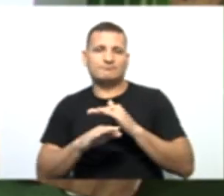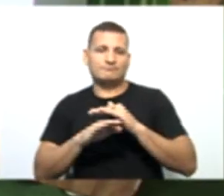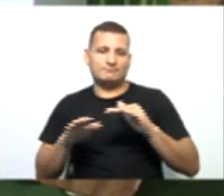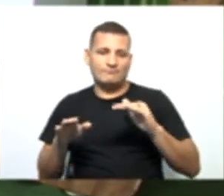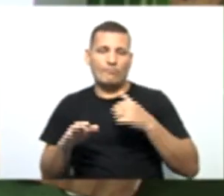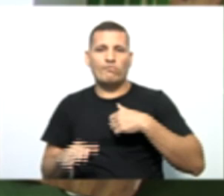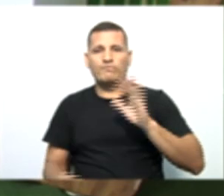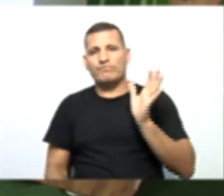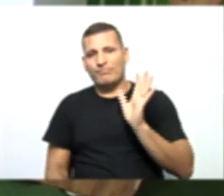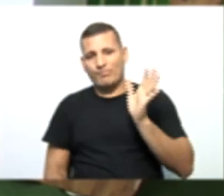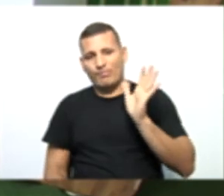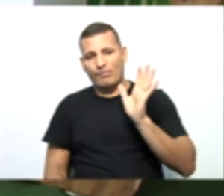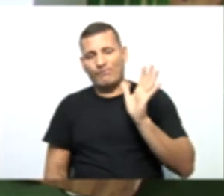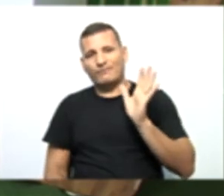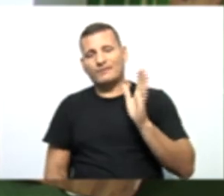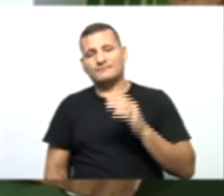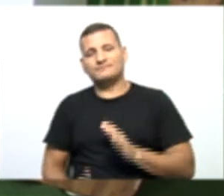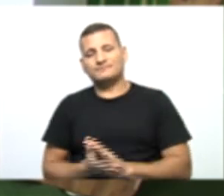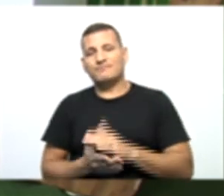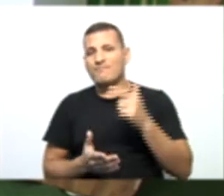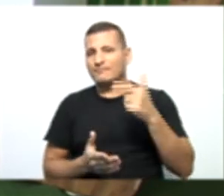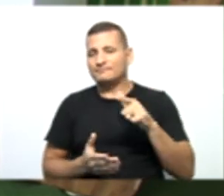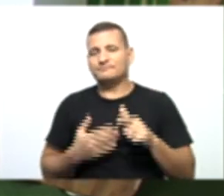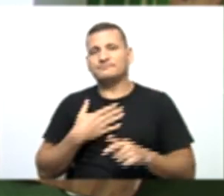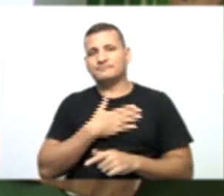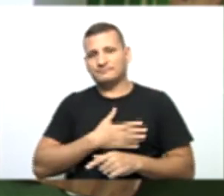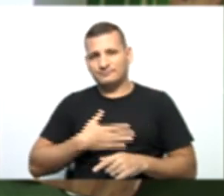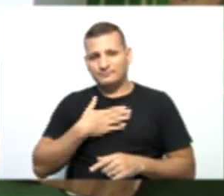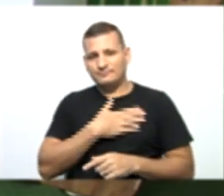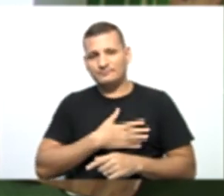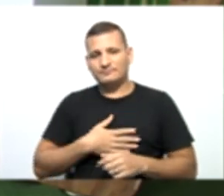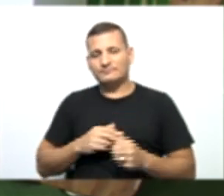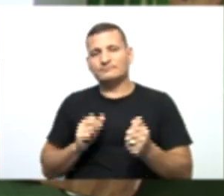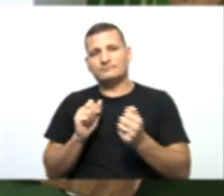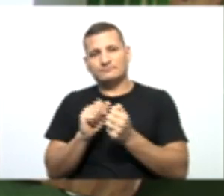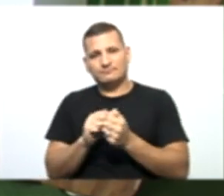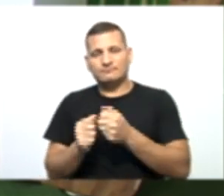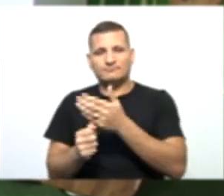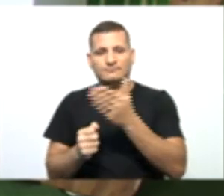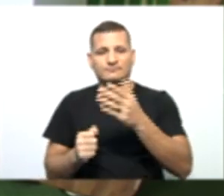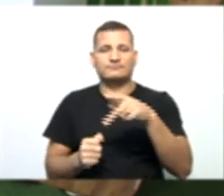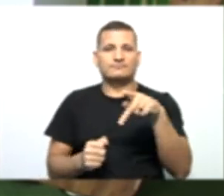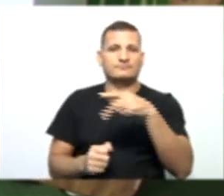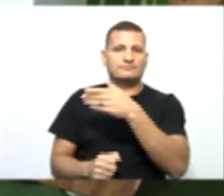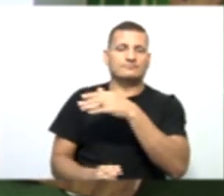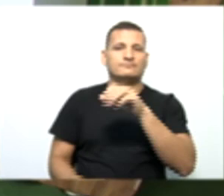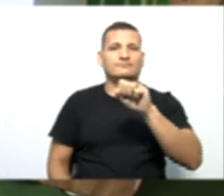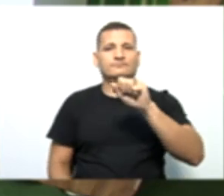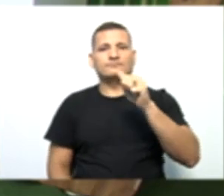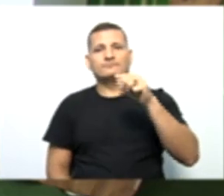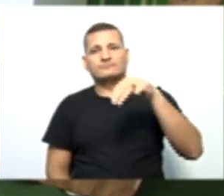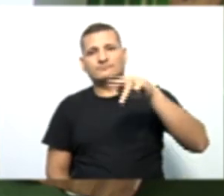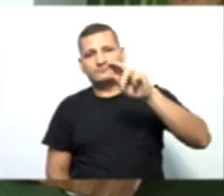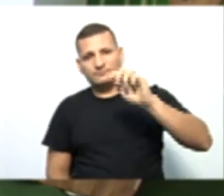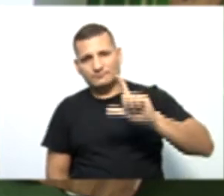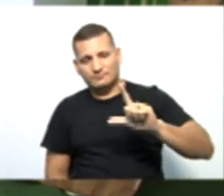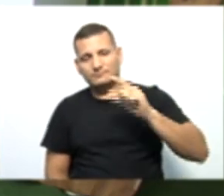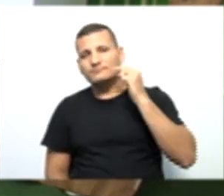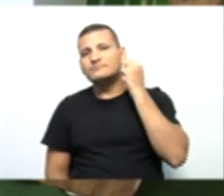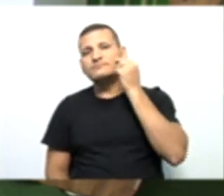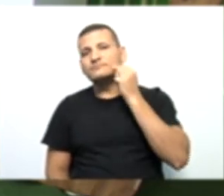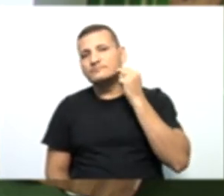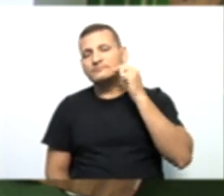já me despeço. Foi mais uma vez uma satisfação estar aqui com vocês, com o professor Samuel, com o Jacó,